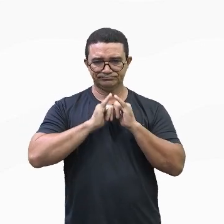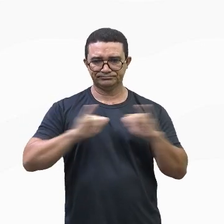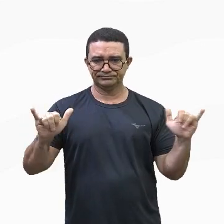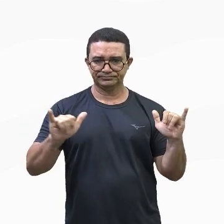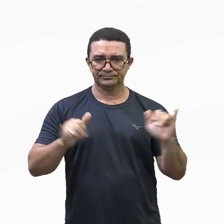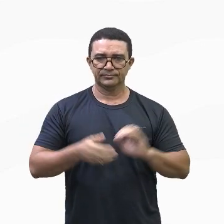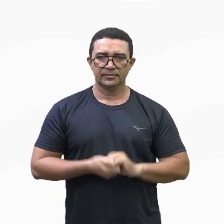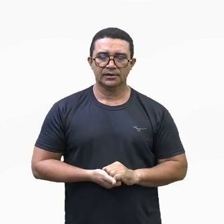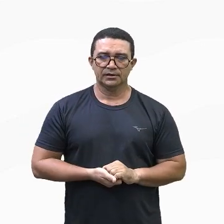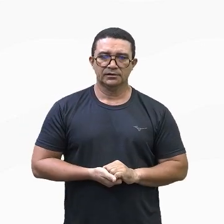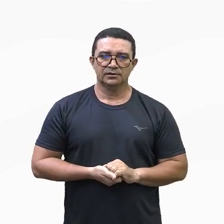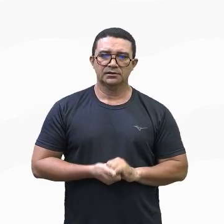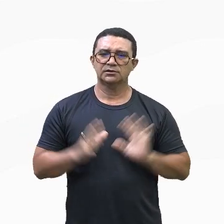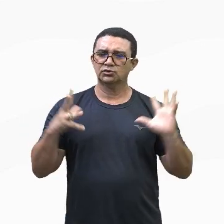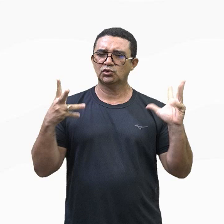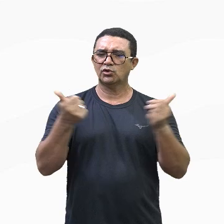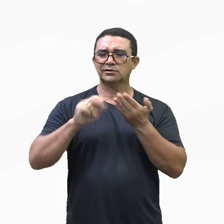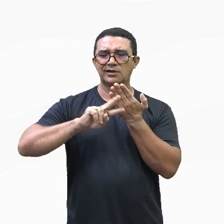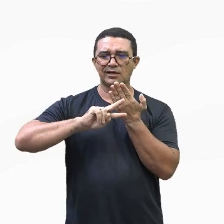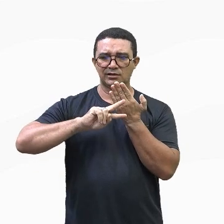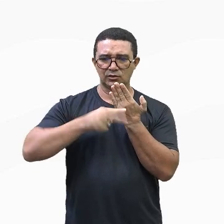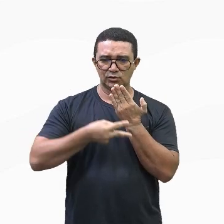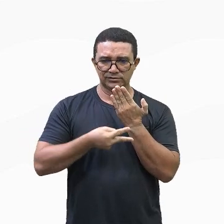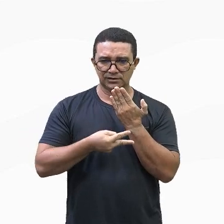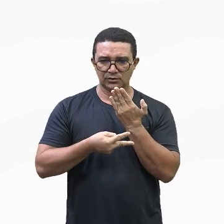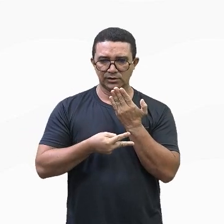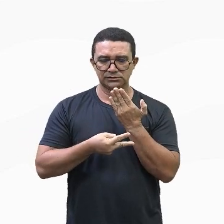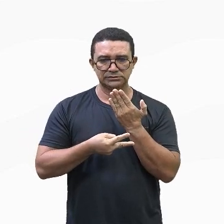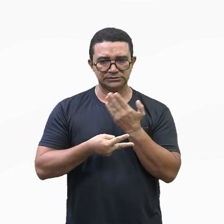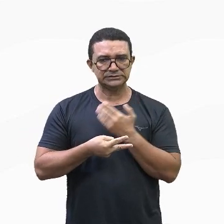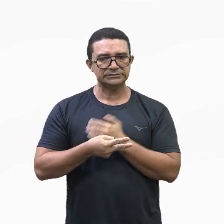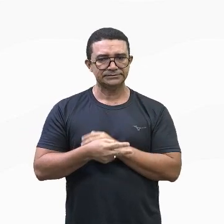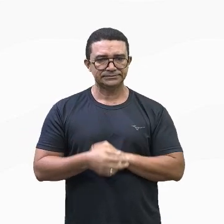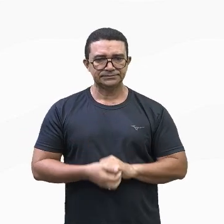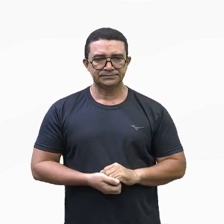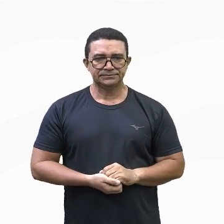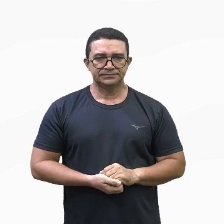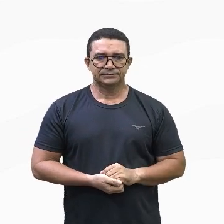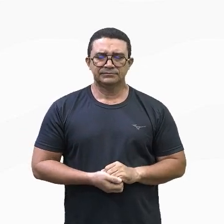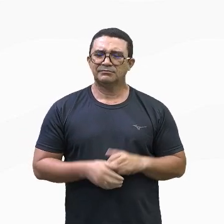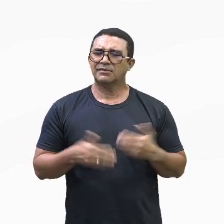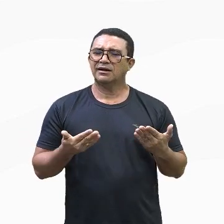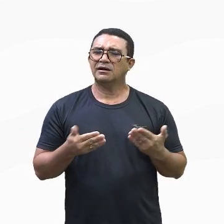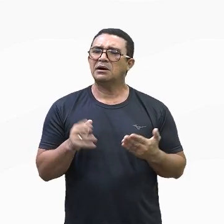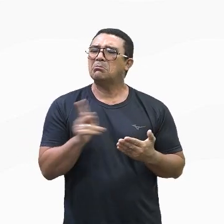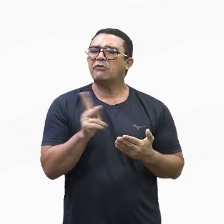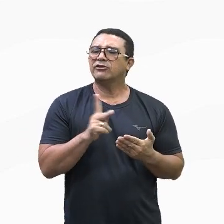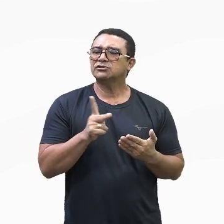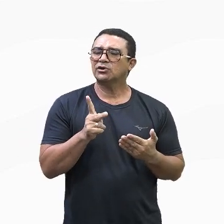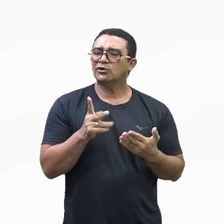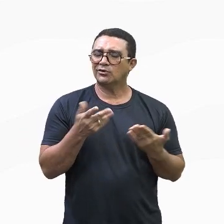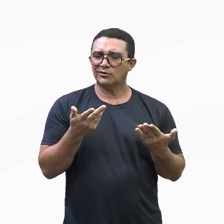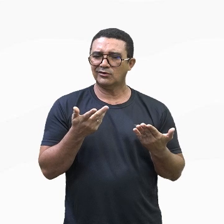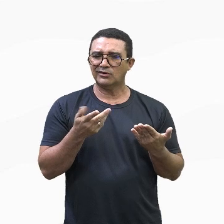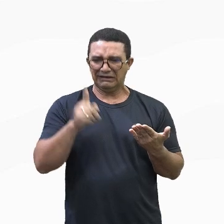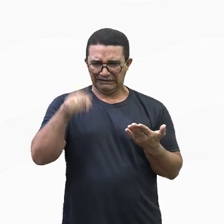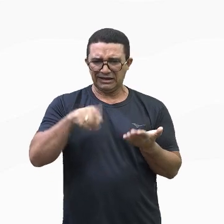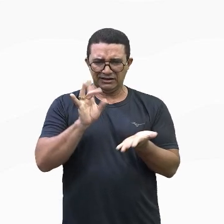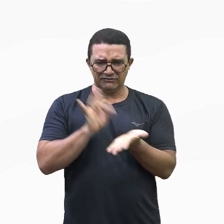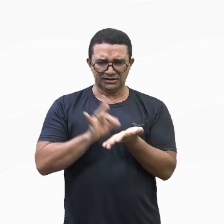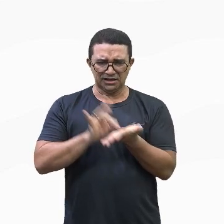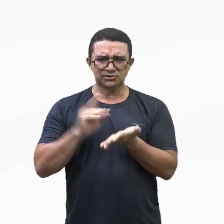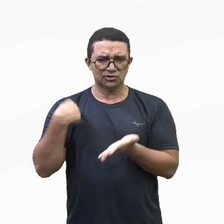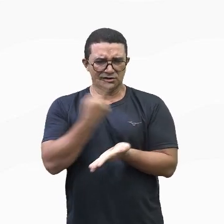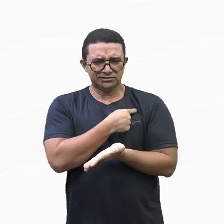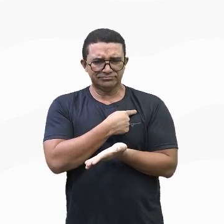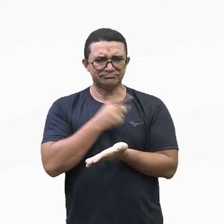E traz todas essas consequências aqui. Muito triste, né? Mas, professor, e se essa é uma realidade que nós